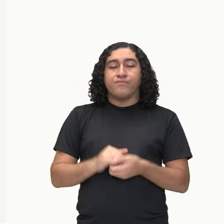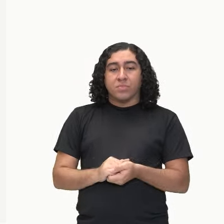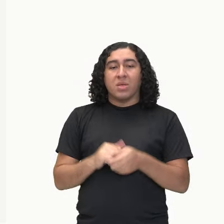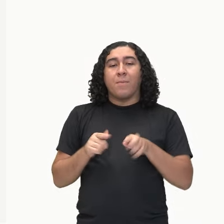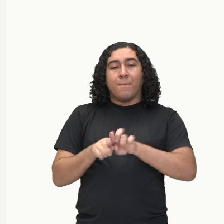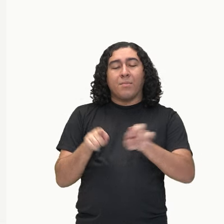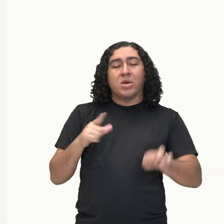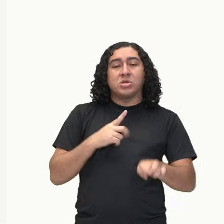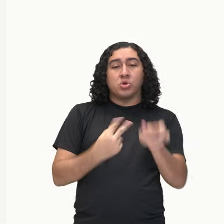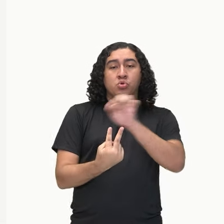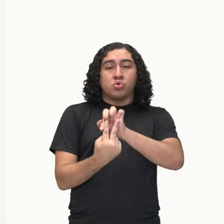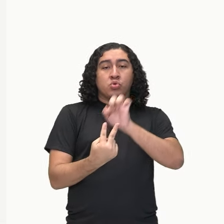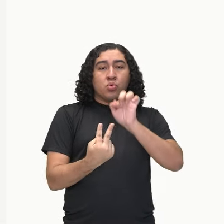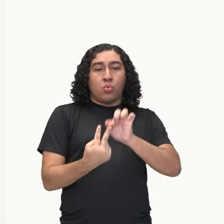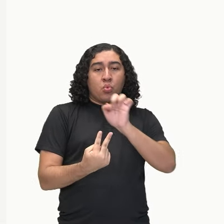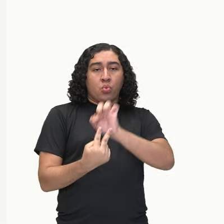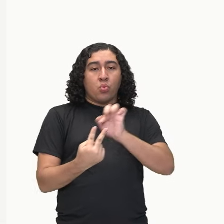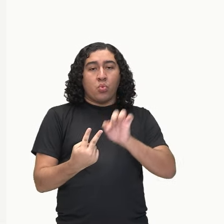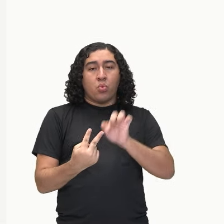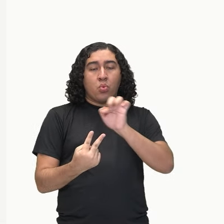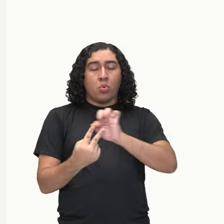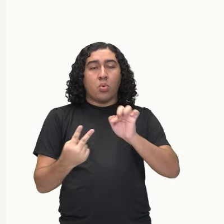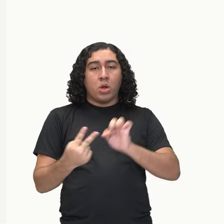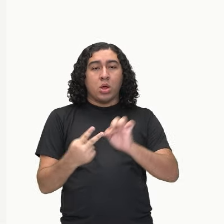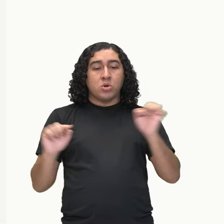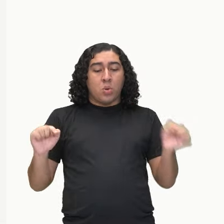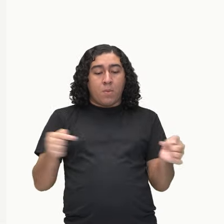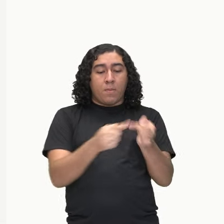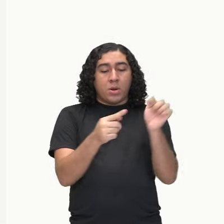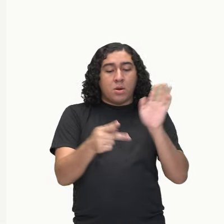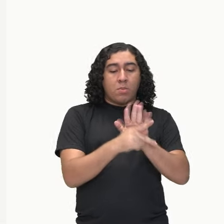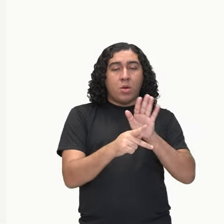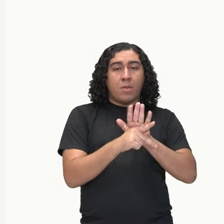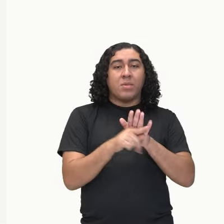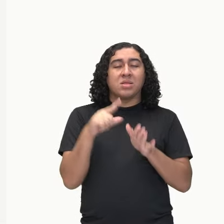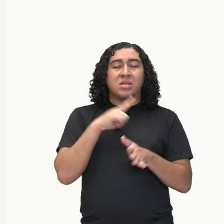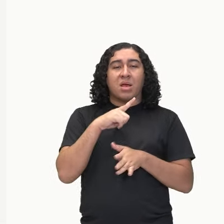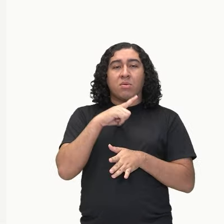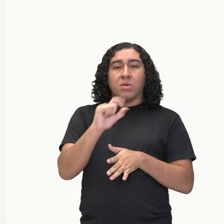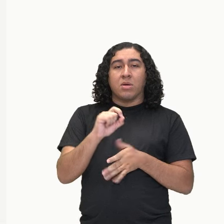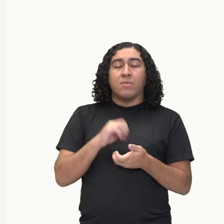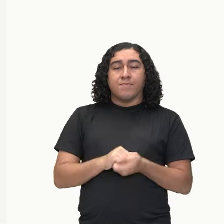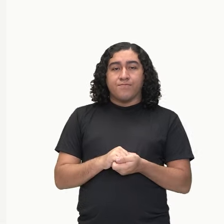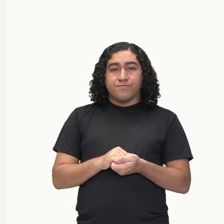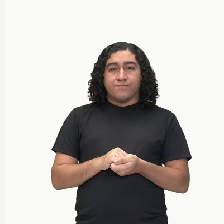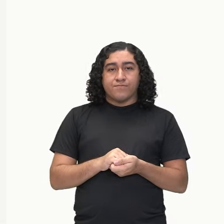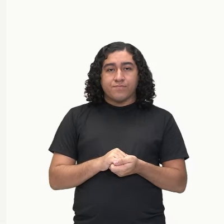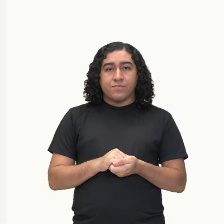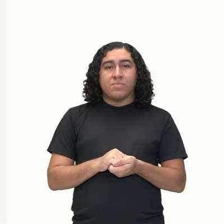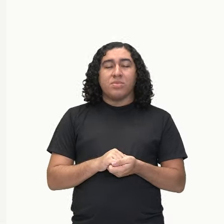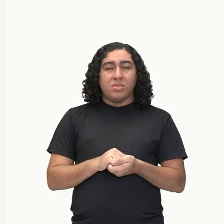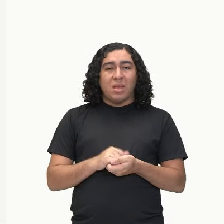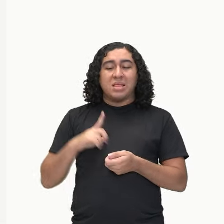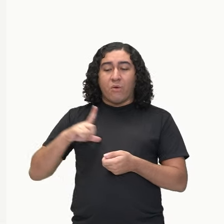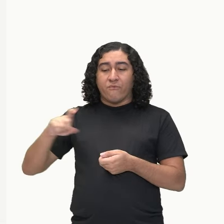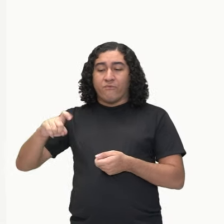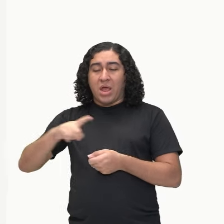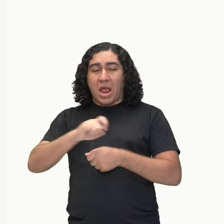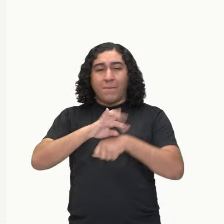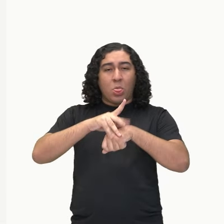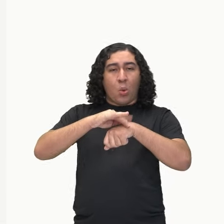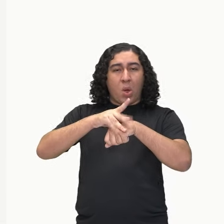duas zoonoses ligadas a esse indivíduo que transmite um determinado verme que passa pelo